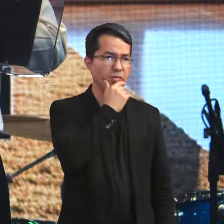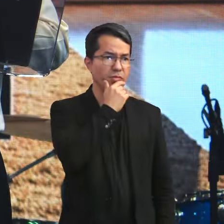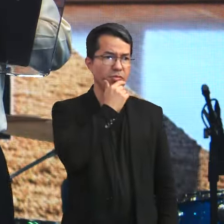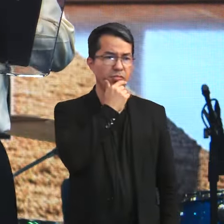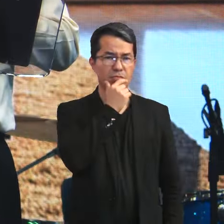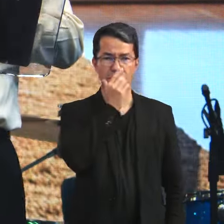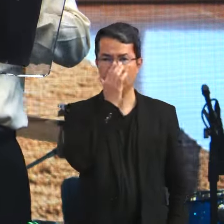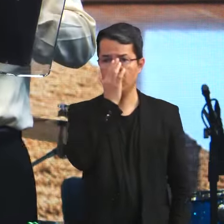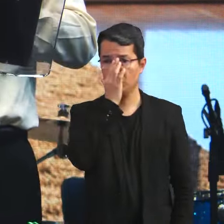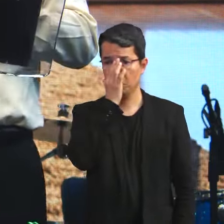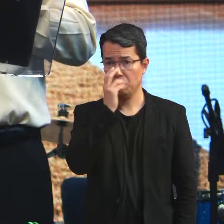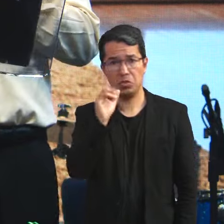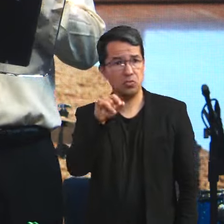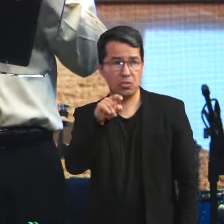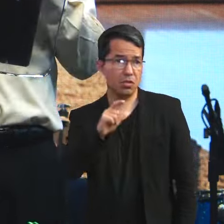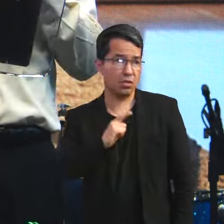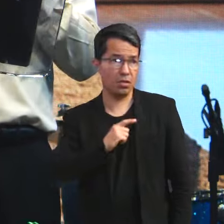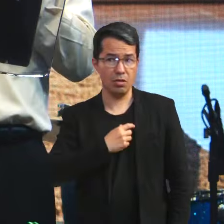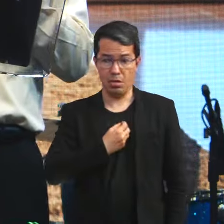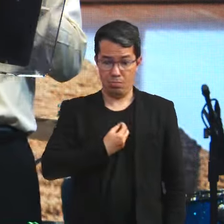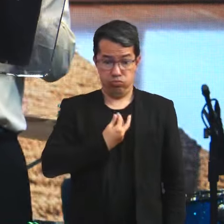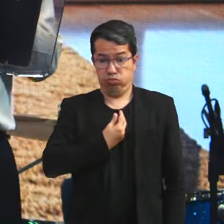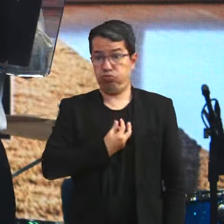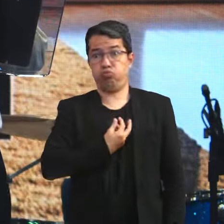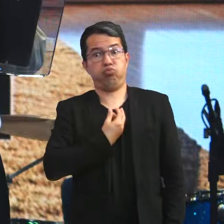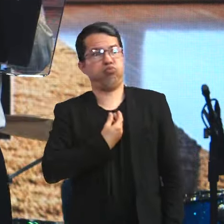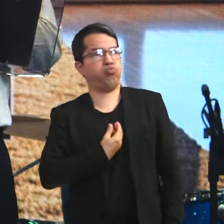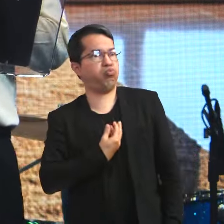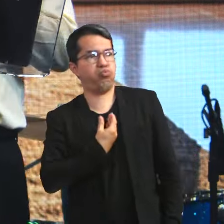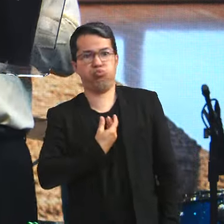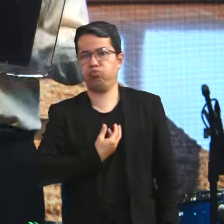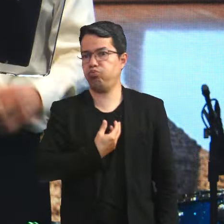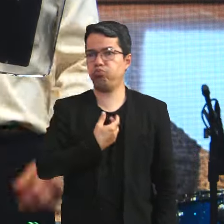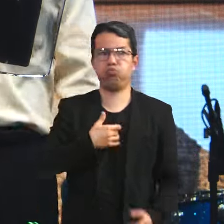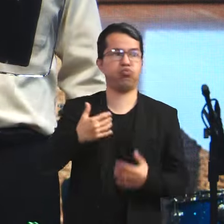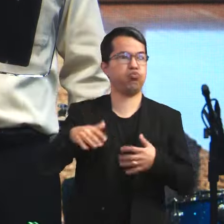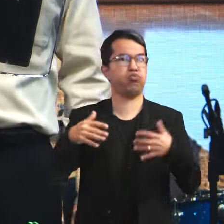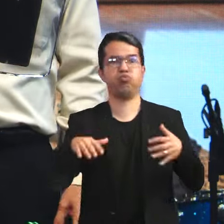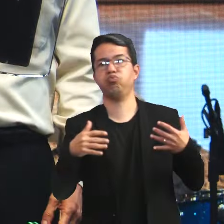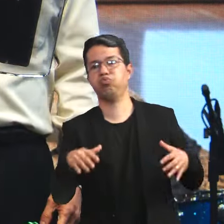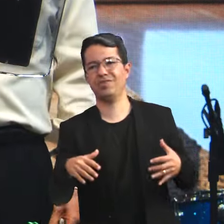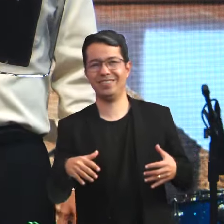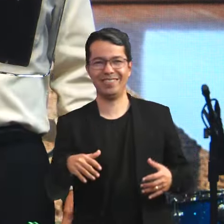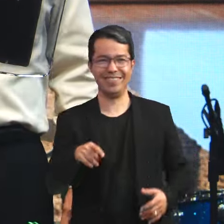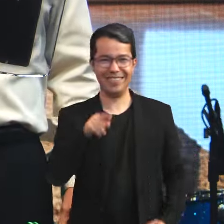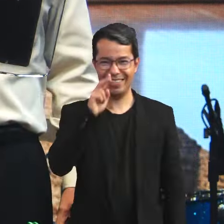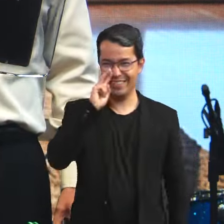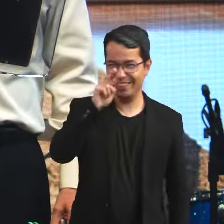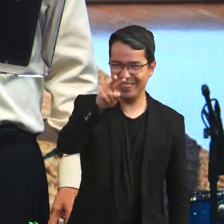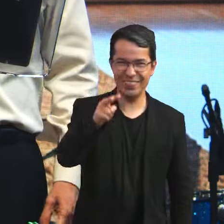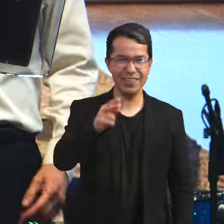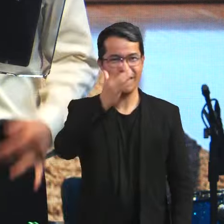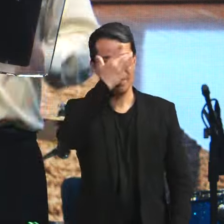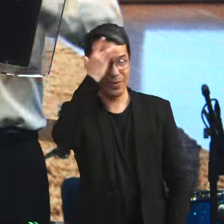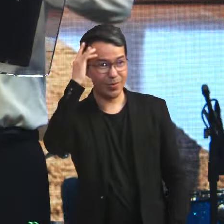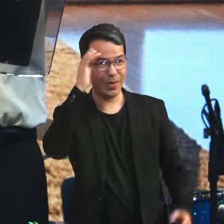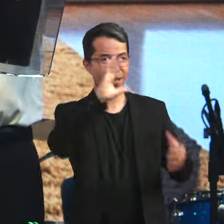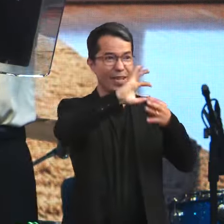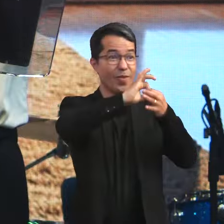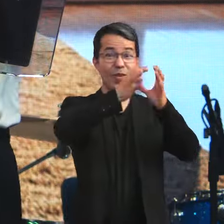pessoas cheias de paixão seos depte seja novos rord nos